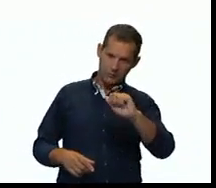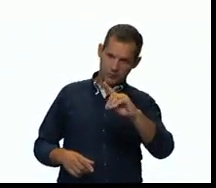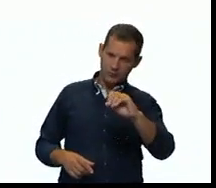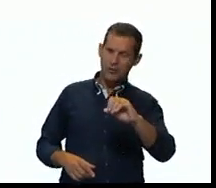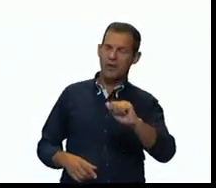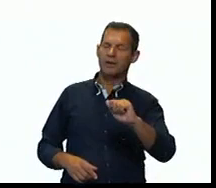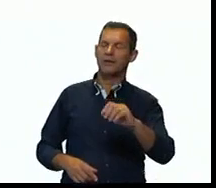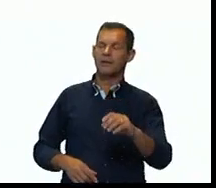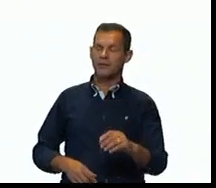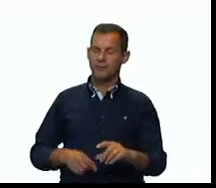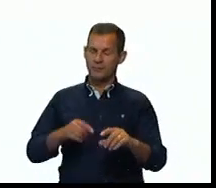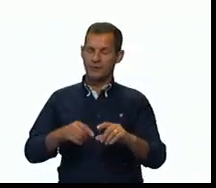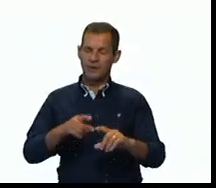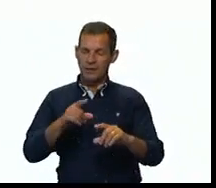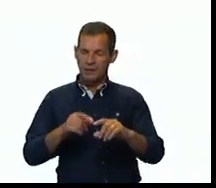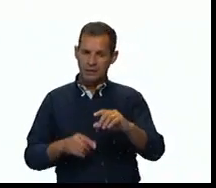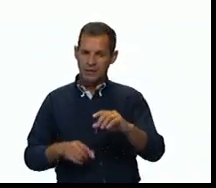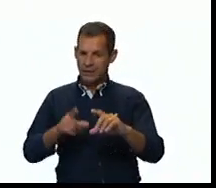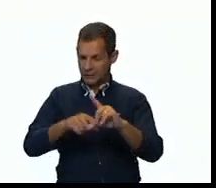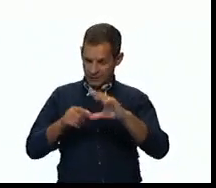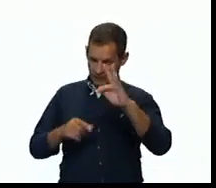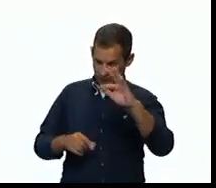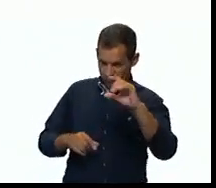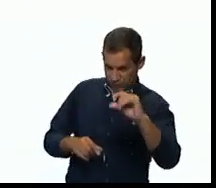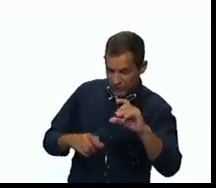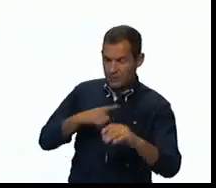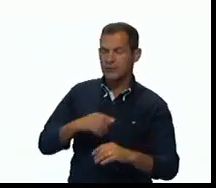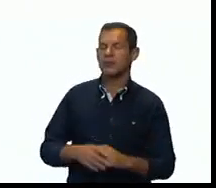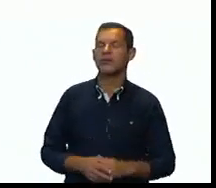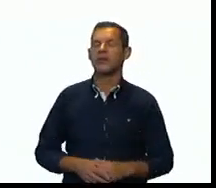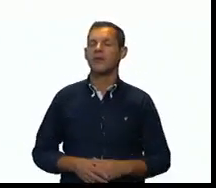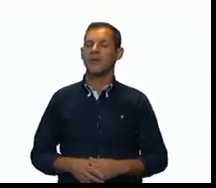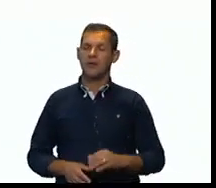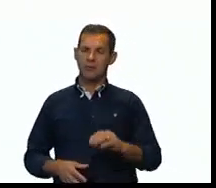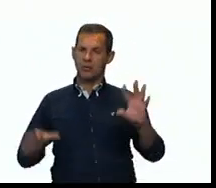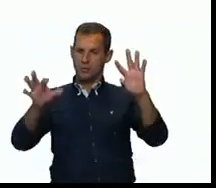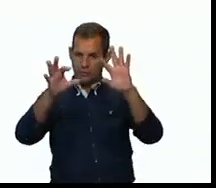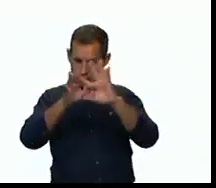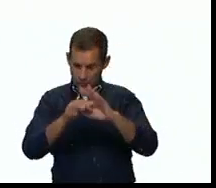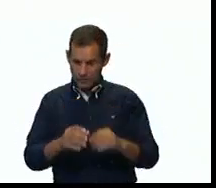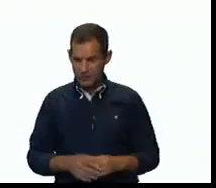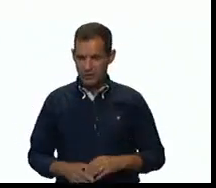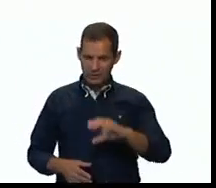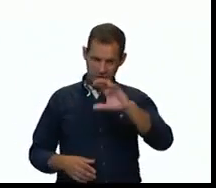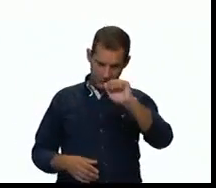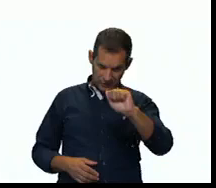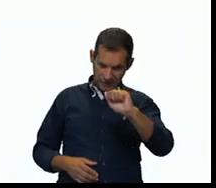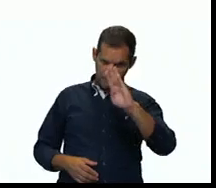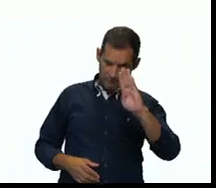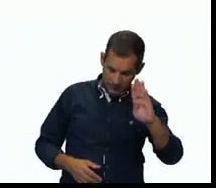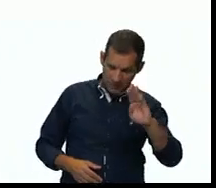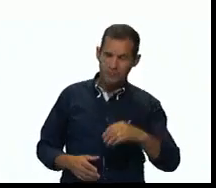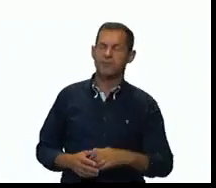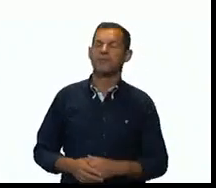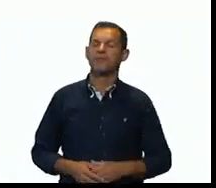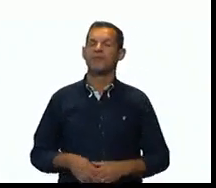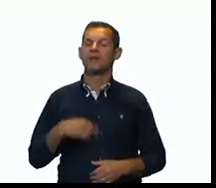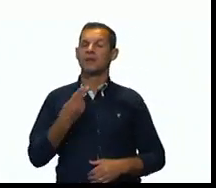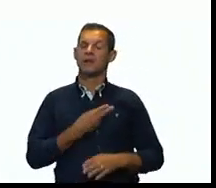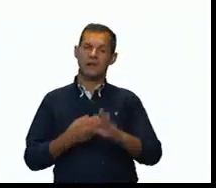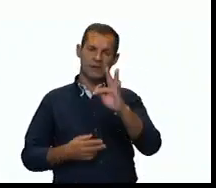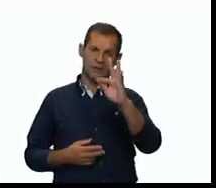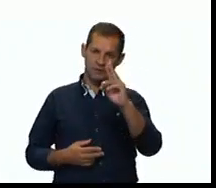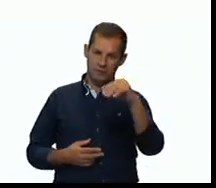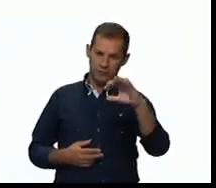nesse intervalo, então o que nós vamos ter? Nós vamos ter integral de a b da nossa